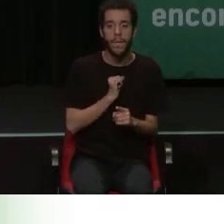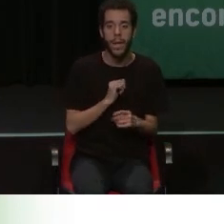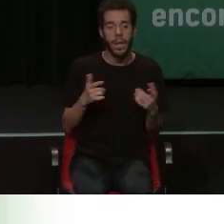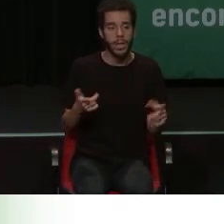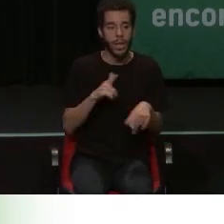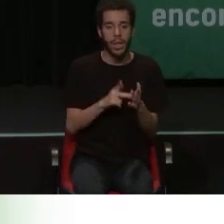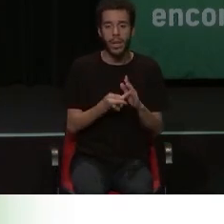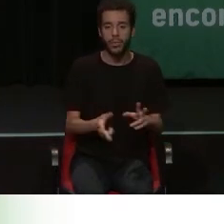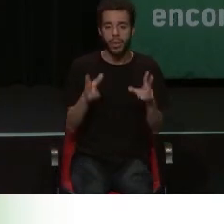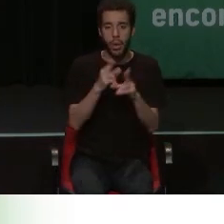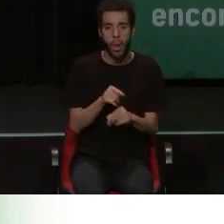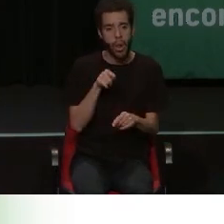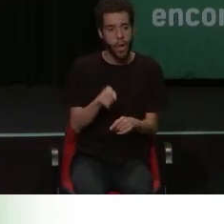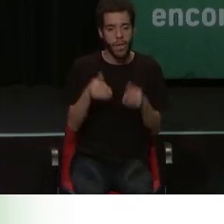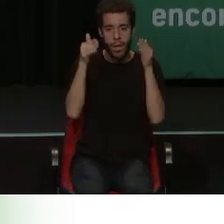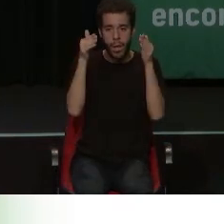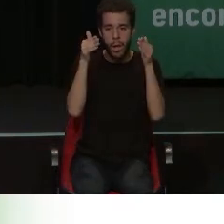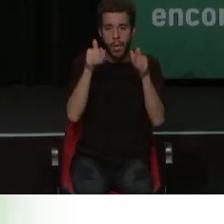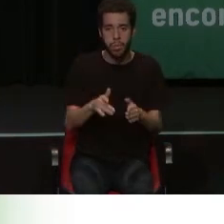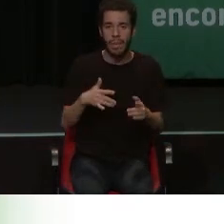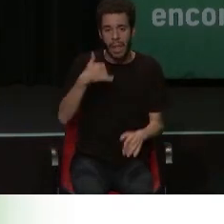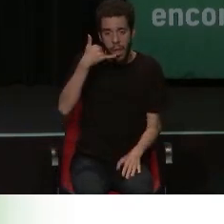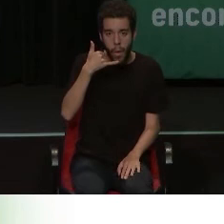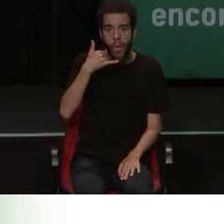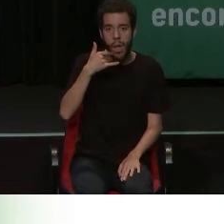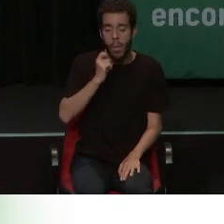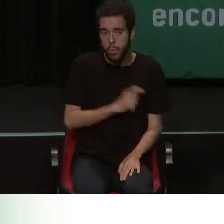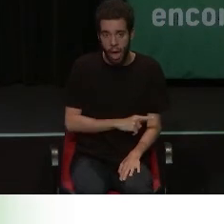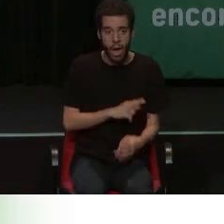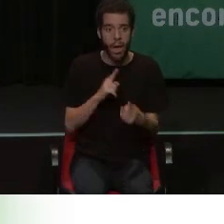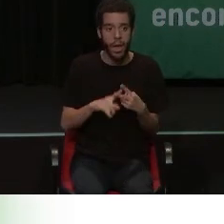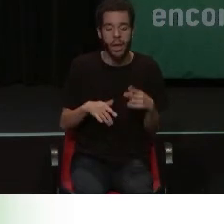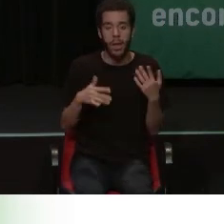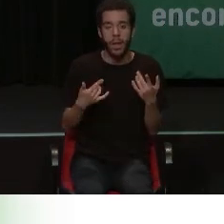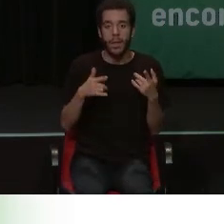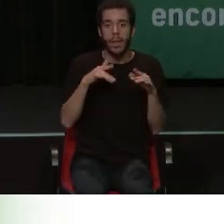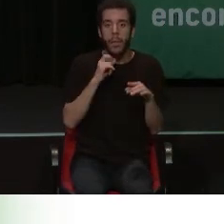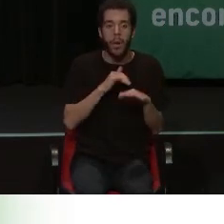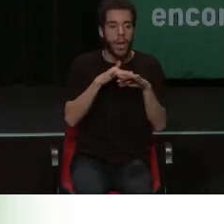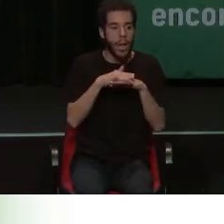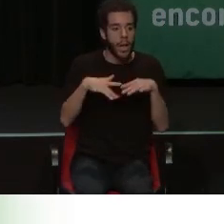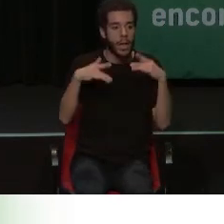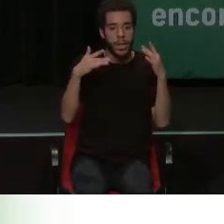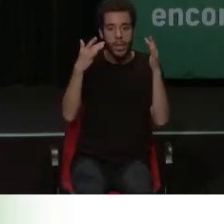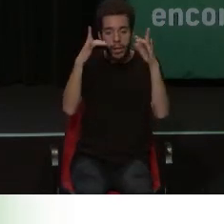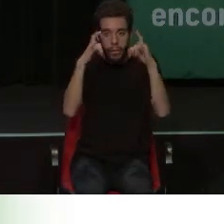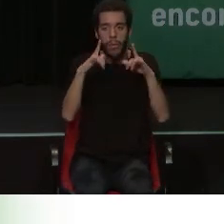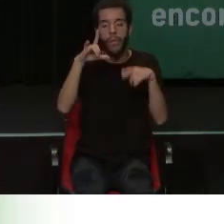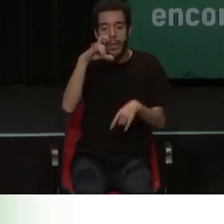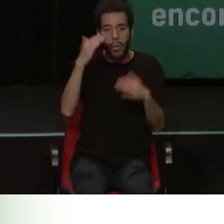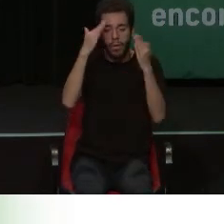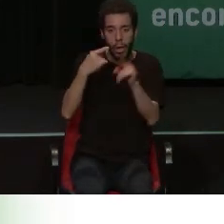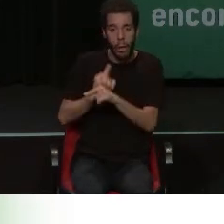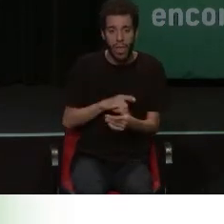tecnologias, além de ser muito bonitas para ser usadas nos telemóveis, para redes sociais, poderão ser utilizadas para melhorar a vida das pessoas que